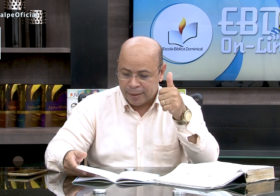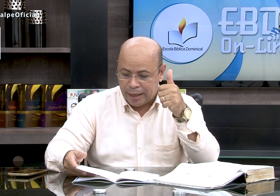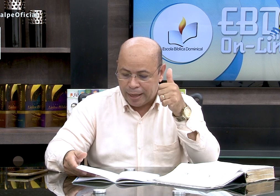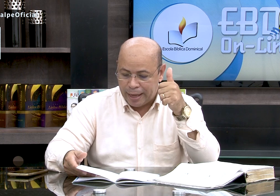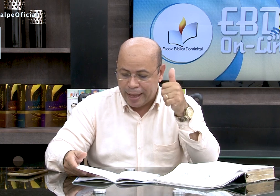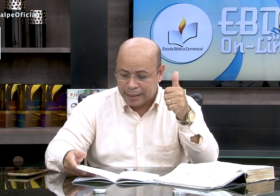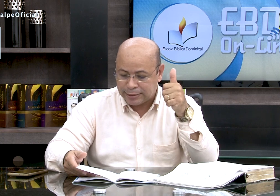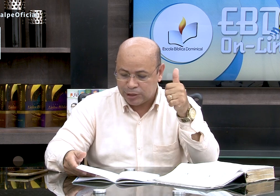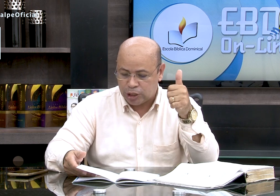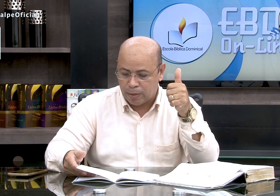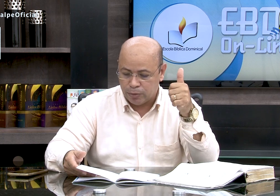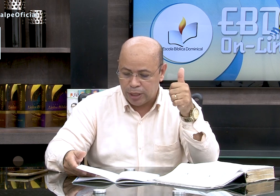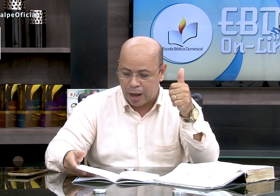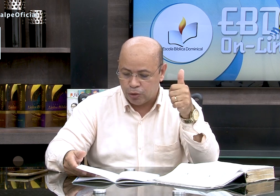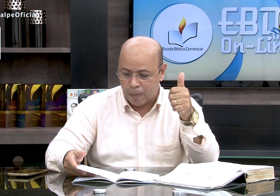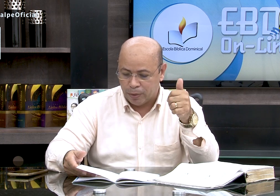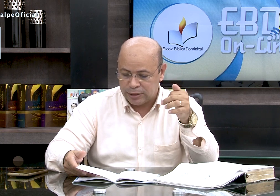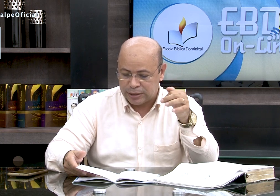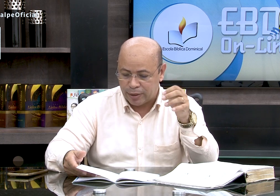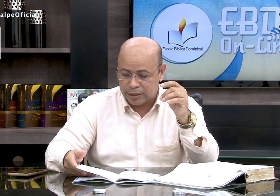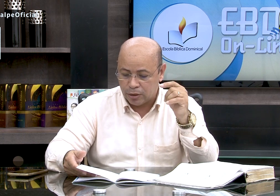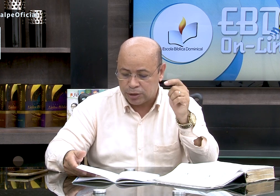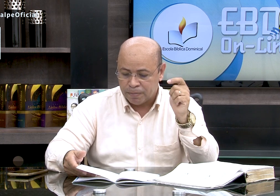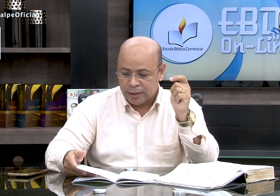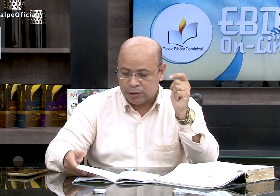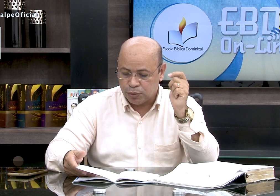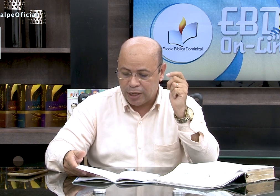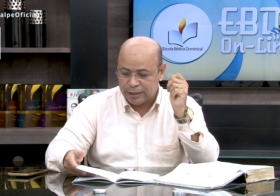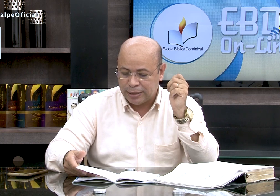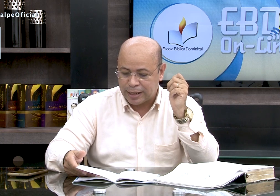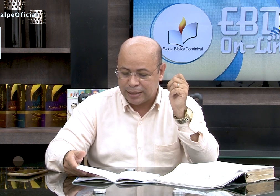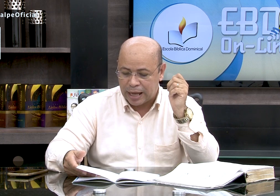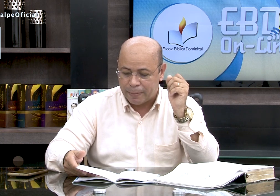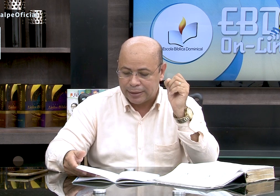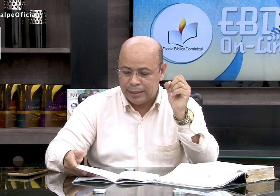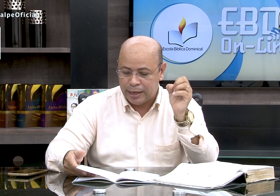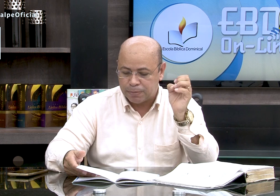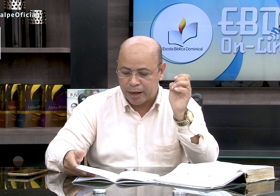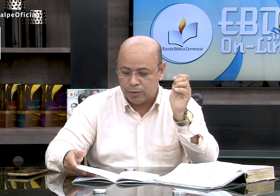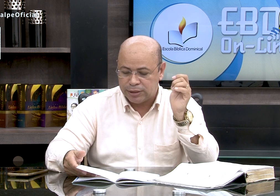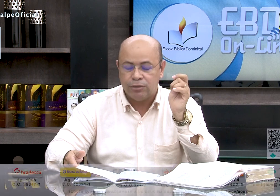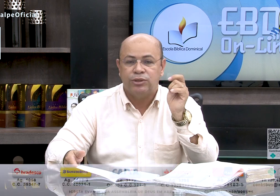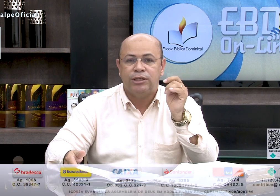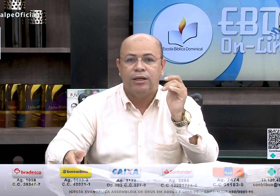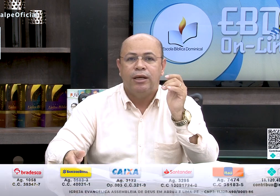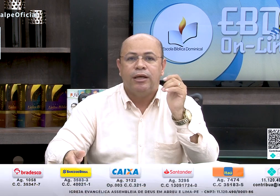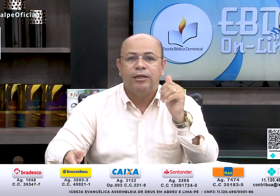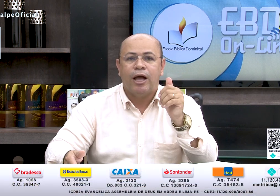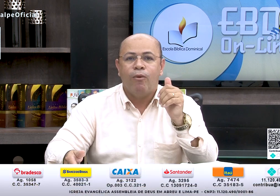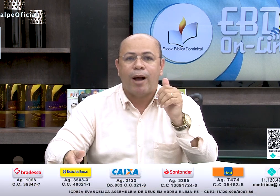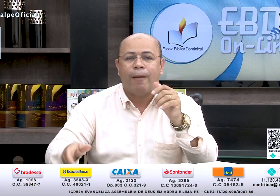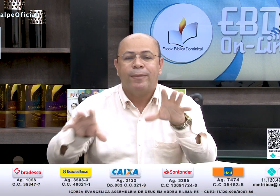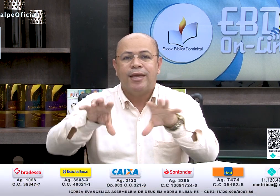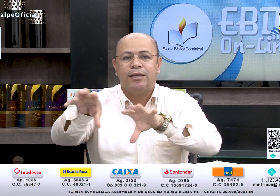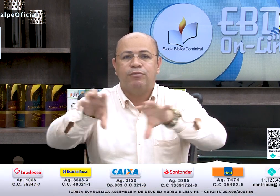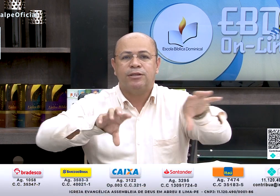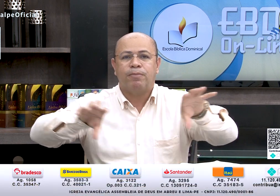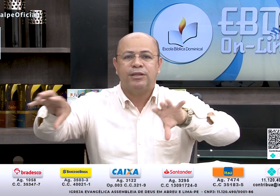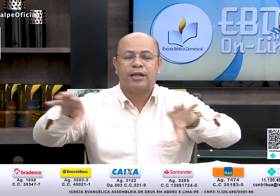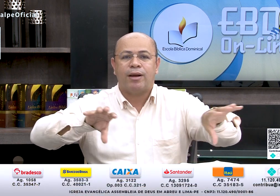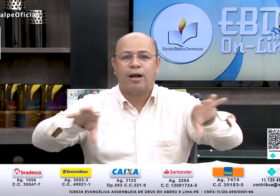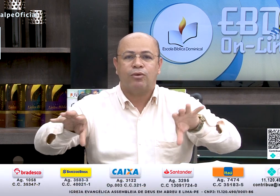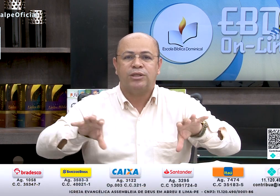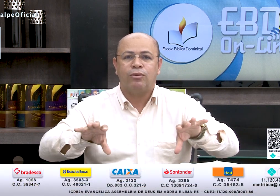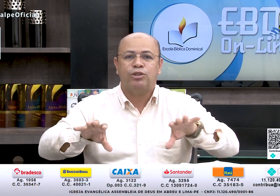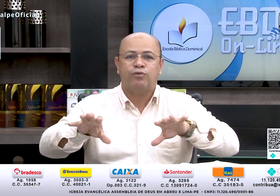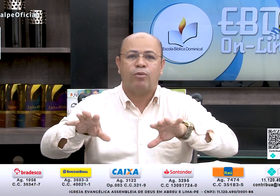fala, esse sistema mundial de oposição a Deus se utiliza de três armadilhas para nos seduzir e derrubar. E aqui você